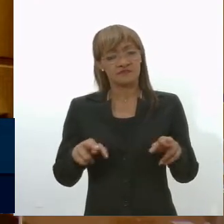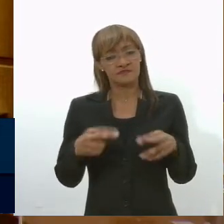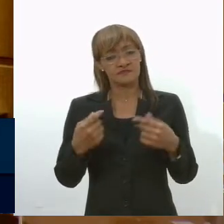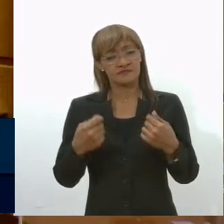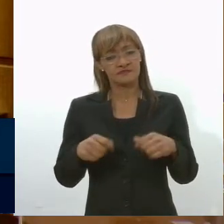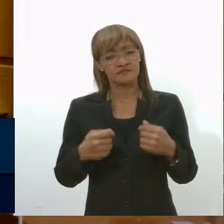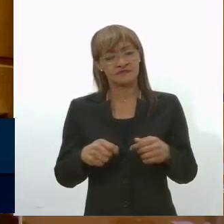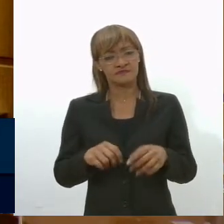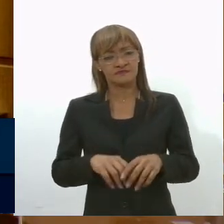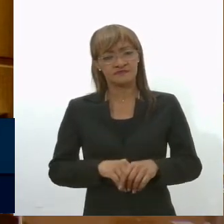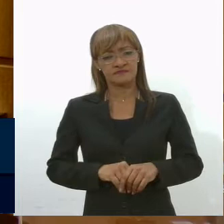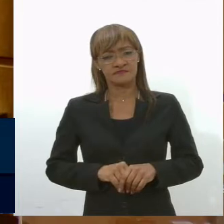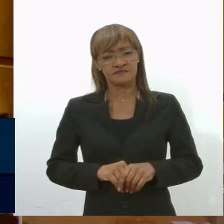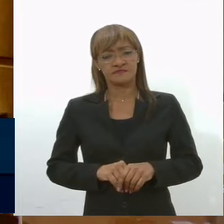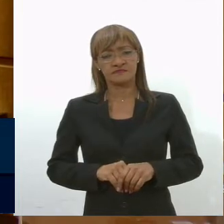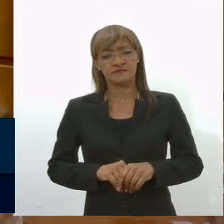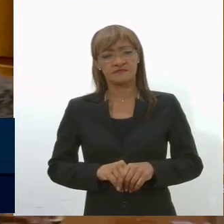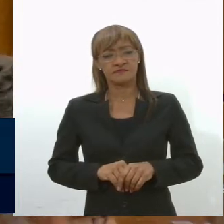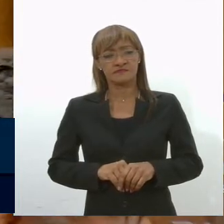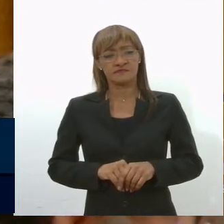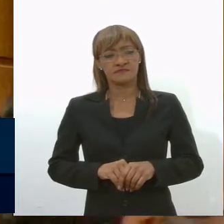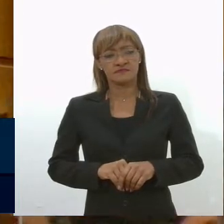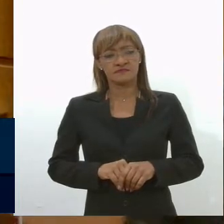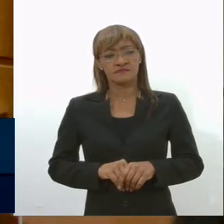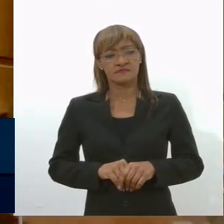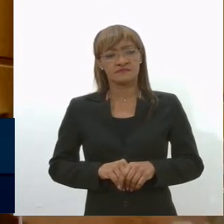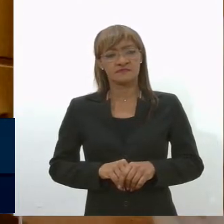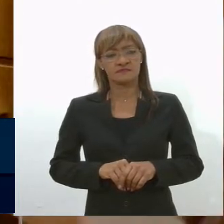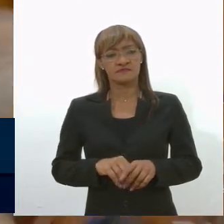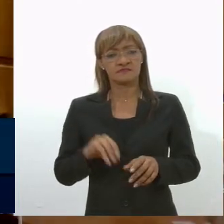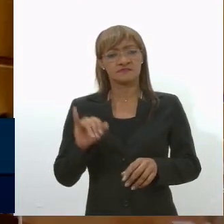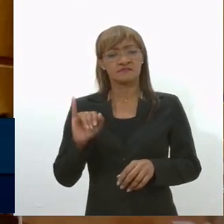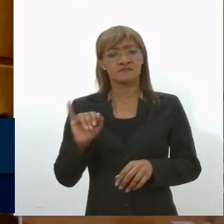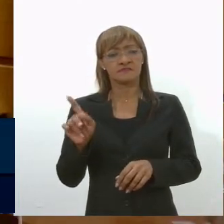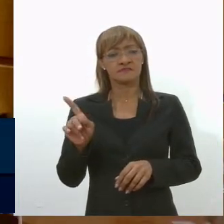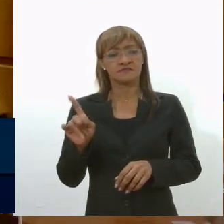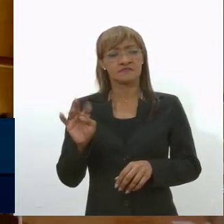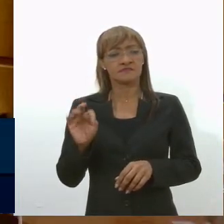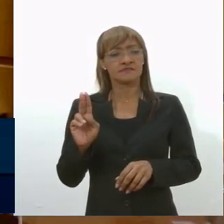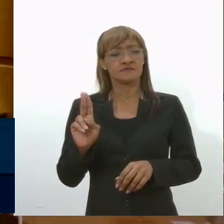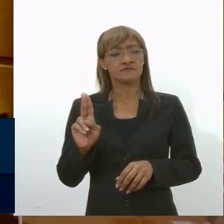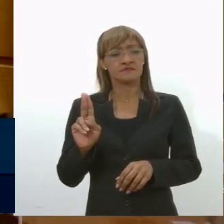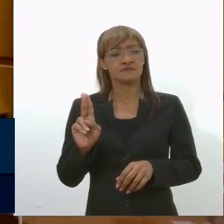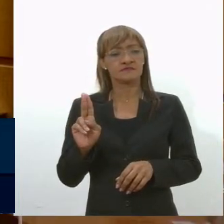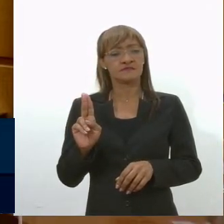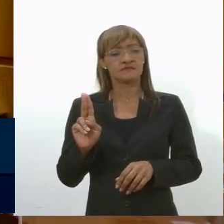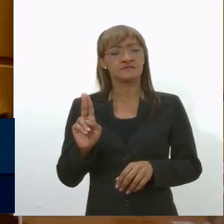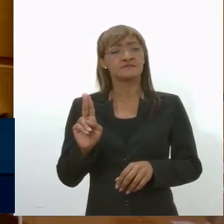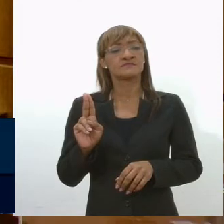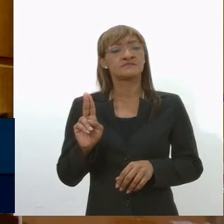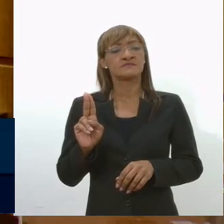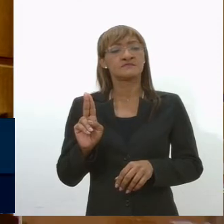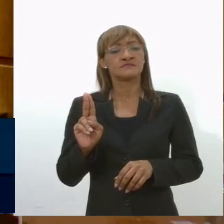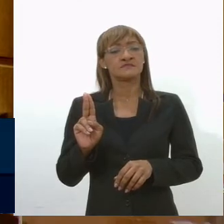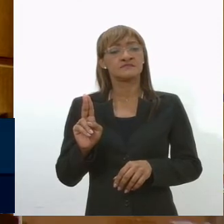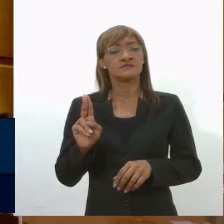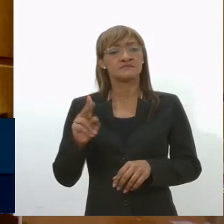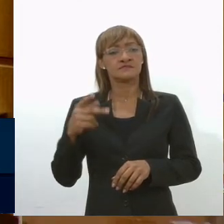Garibaldi, que é a do IPTU, numa região de Aracaju que é